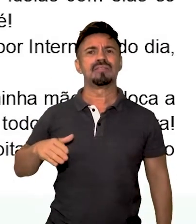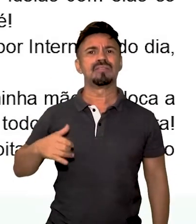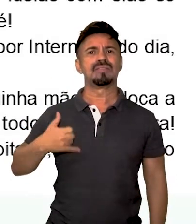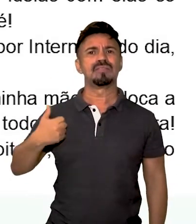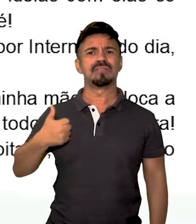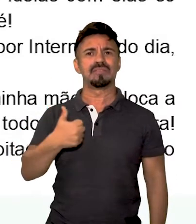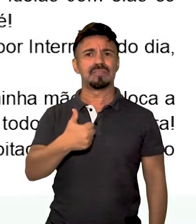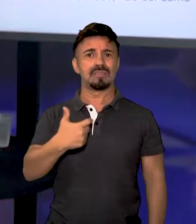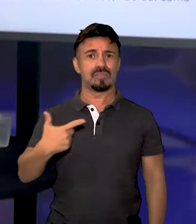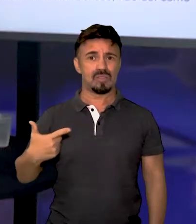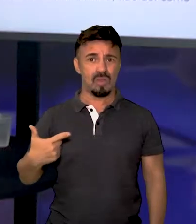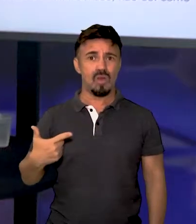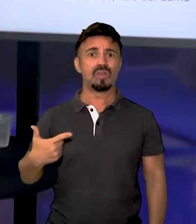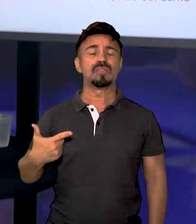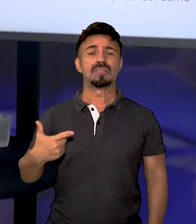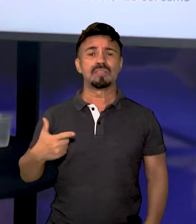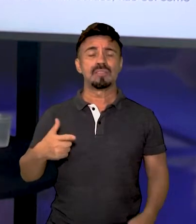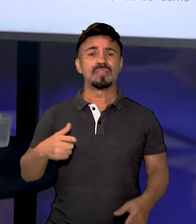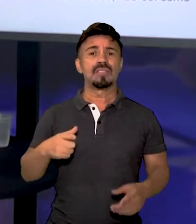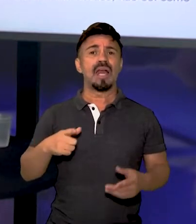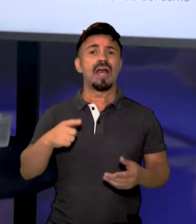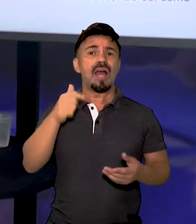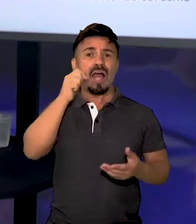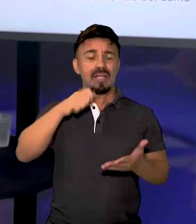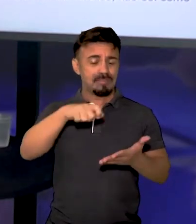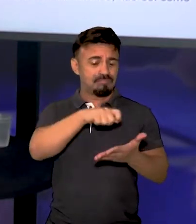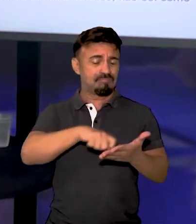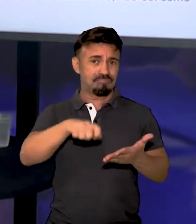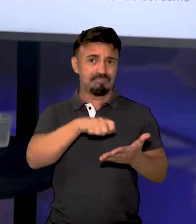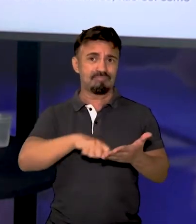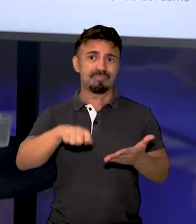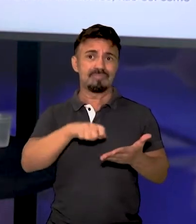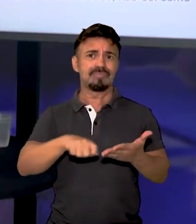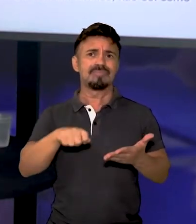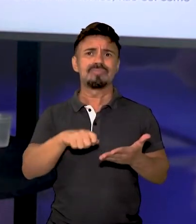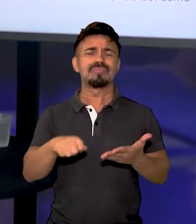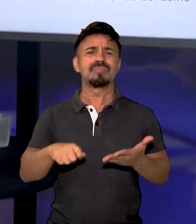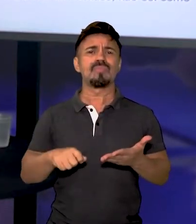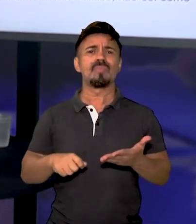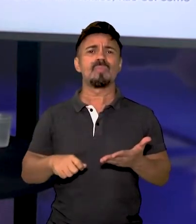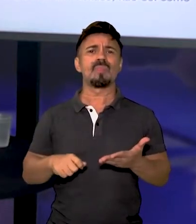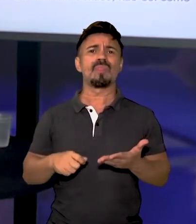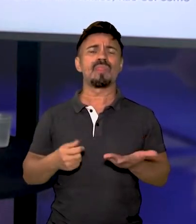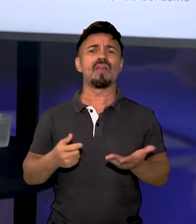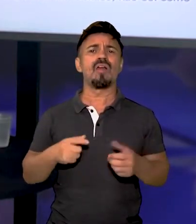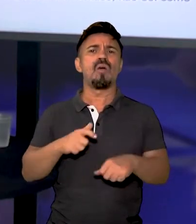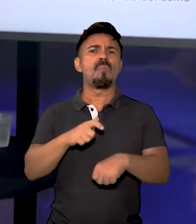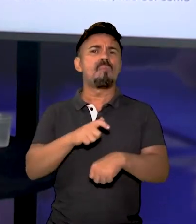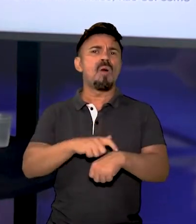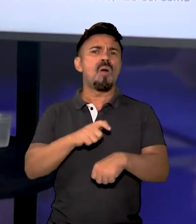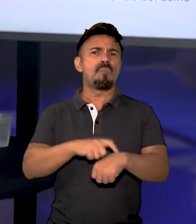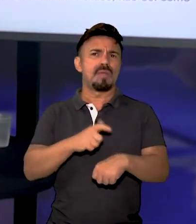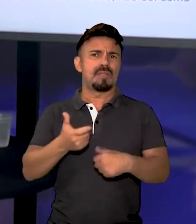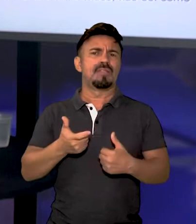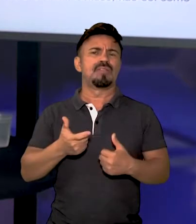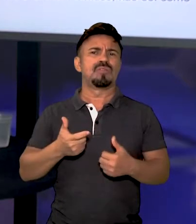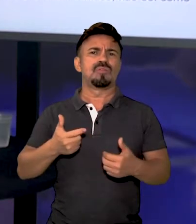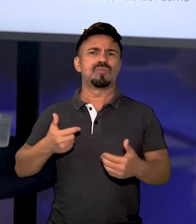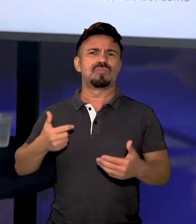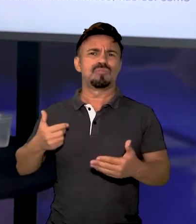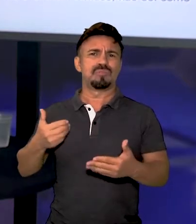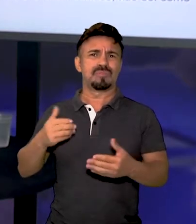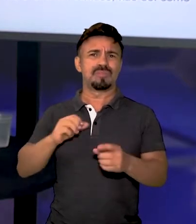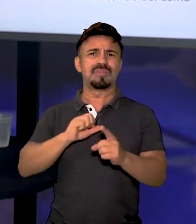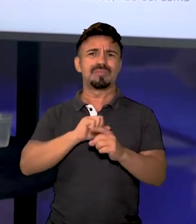12 anos de idade e justamente ela escreveu falando sobre o momento que ela estava passando durante essa